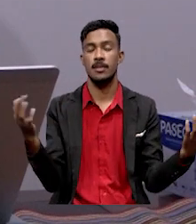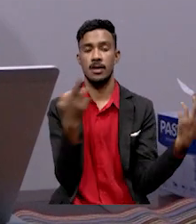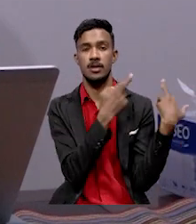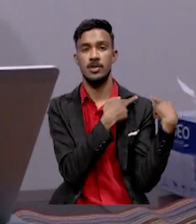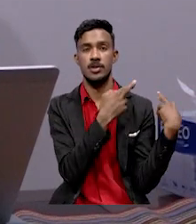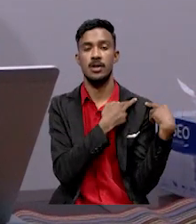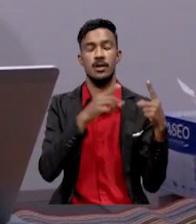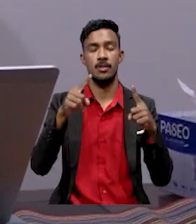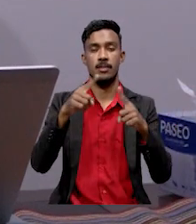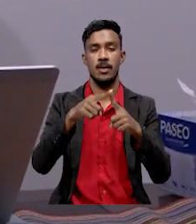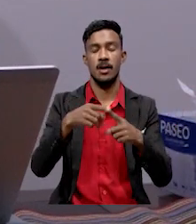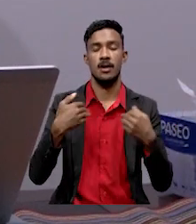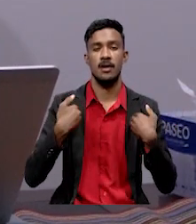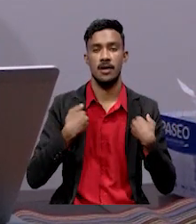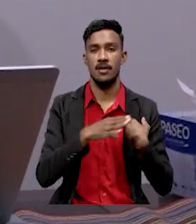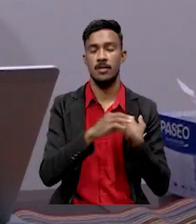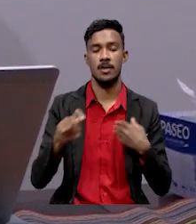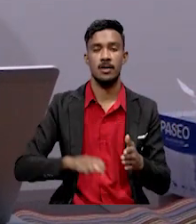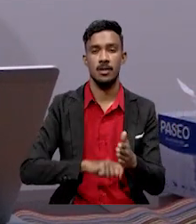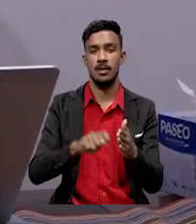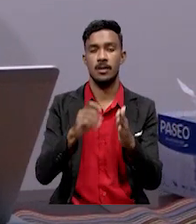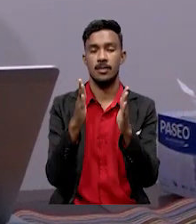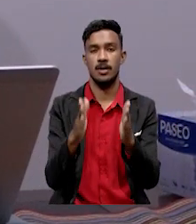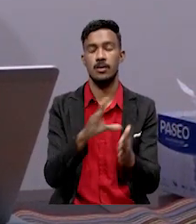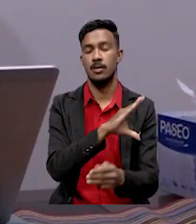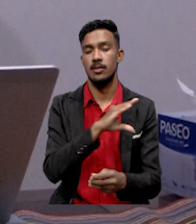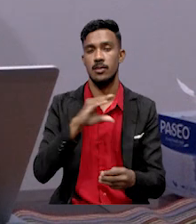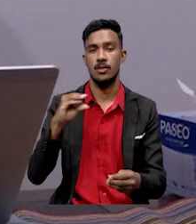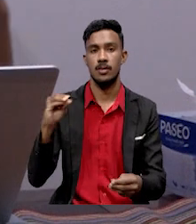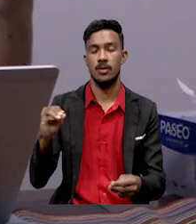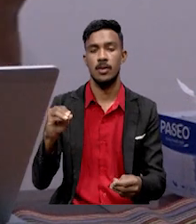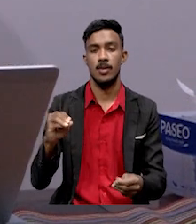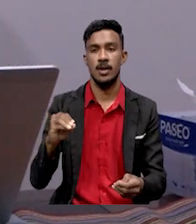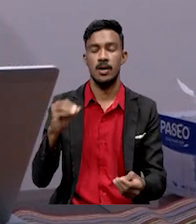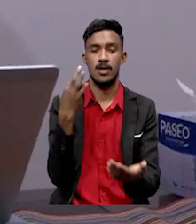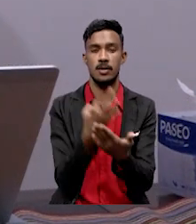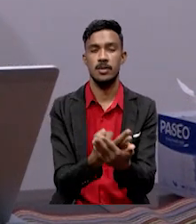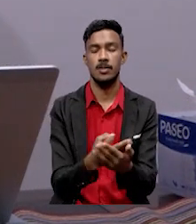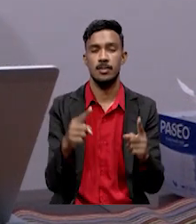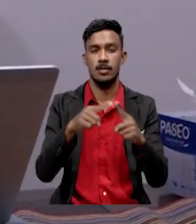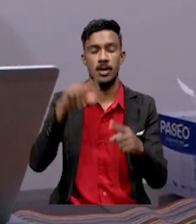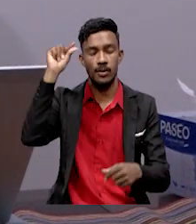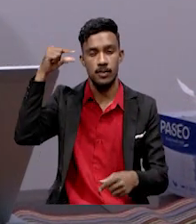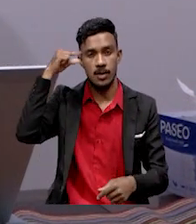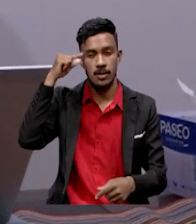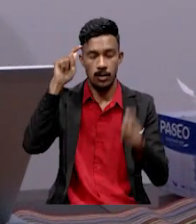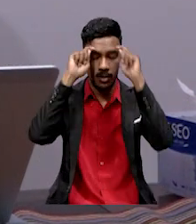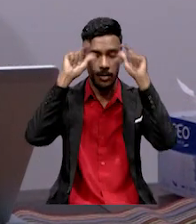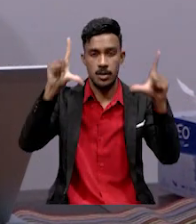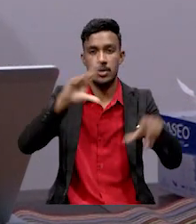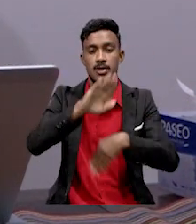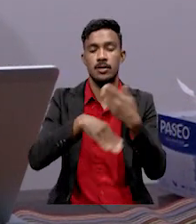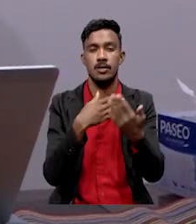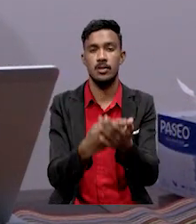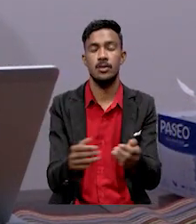ba iha recrutamento nomos gestão recursos humanos ba governo Timor Leste toma